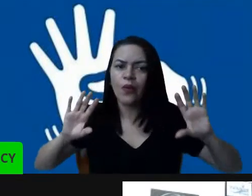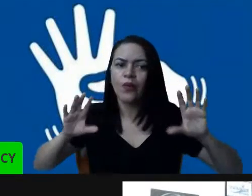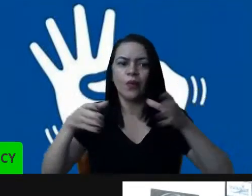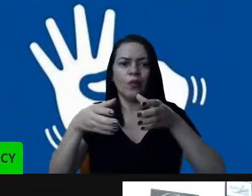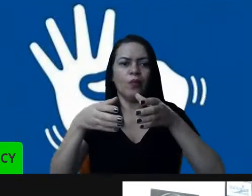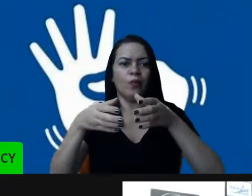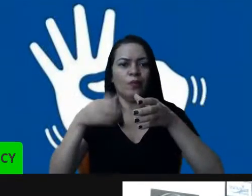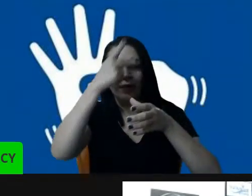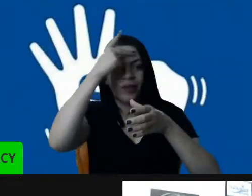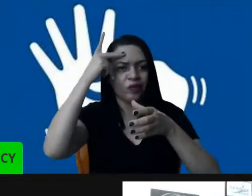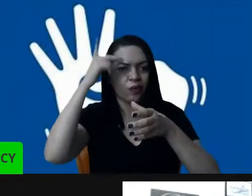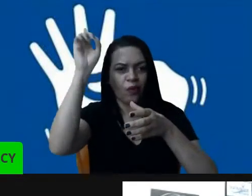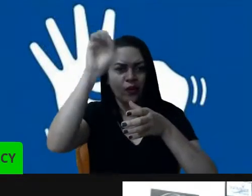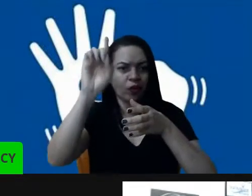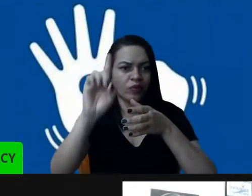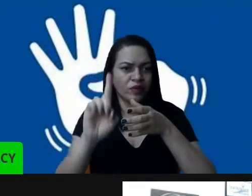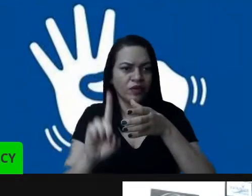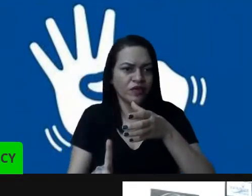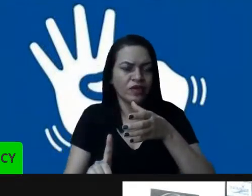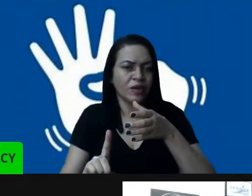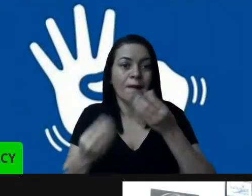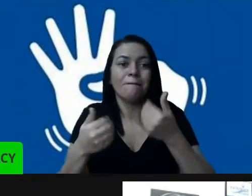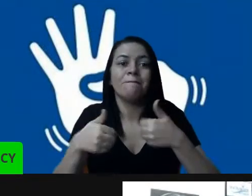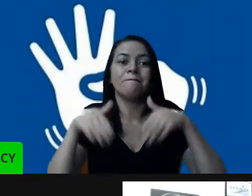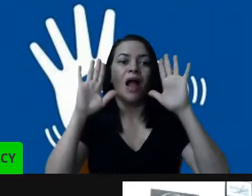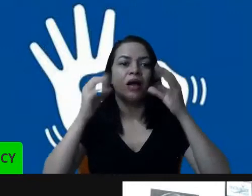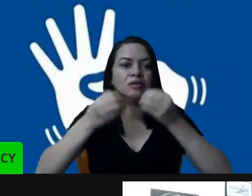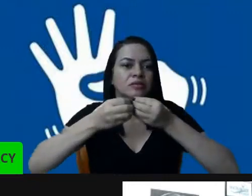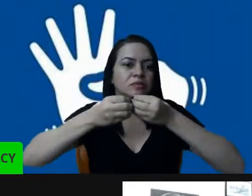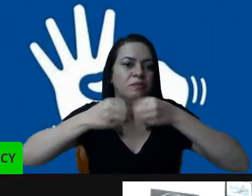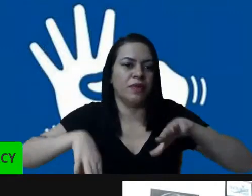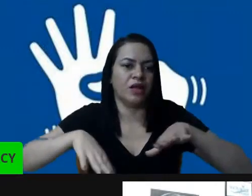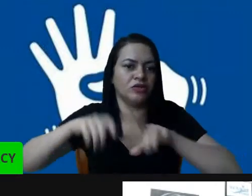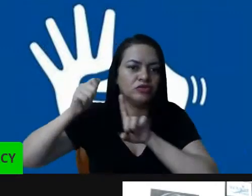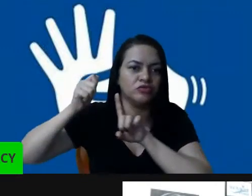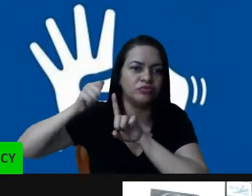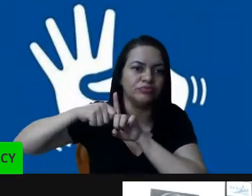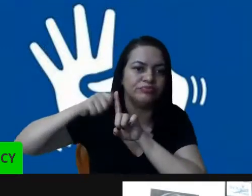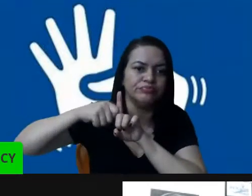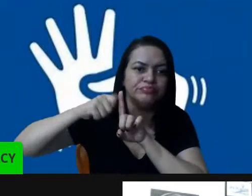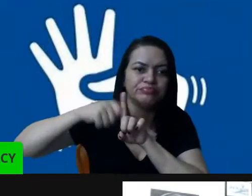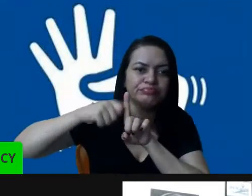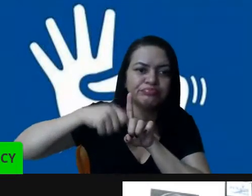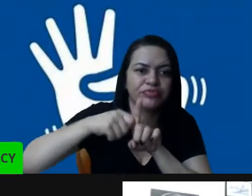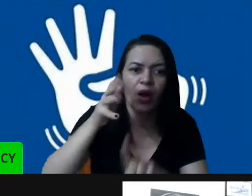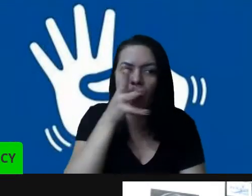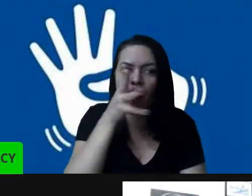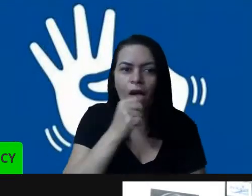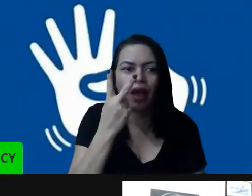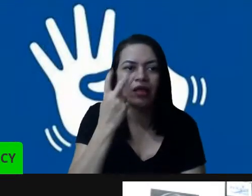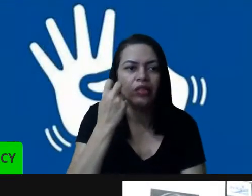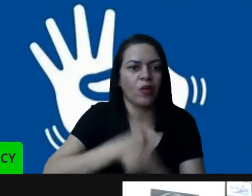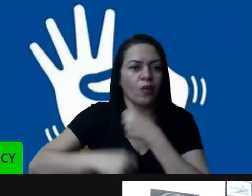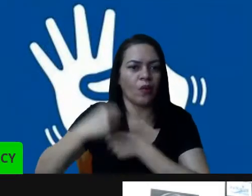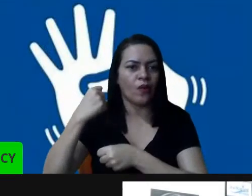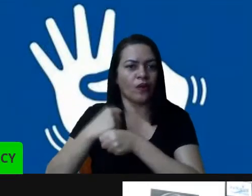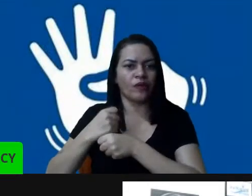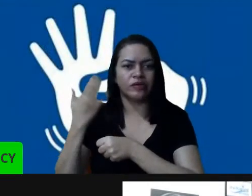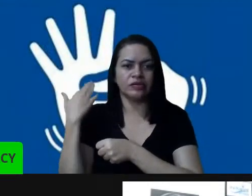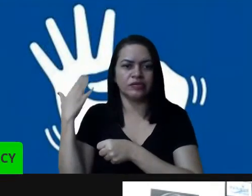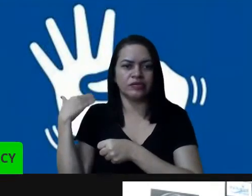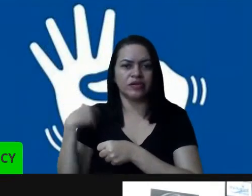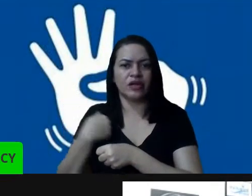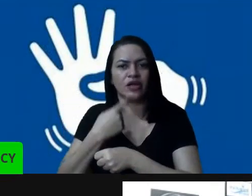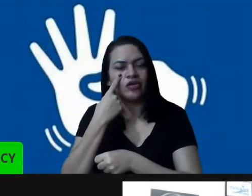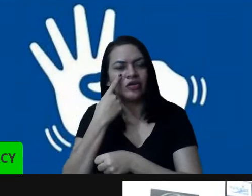prejudicados, né, no, nos últimos meses, né? Há quase 2 anos a gente vem num desmonte de